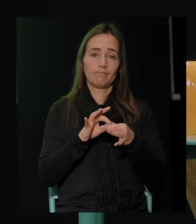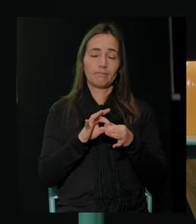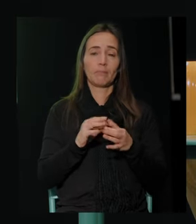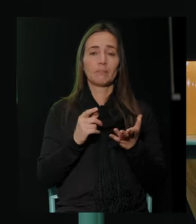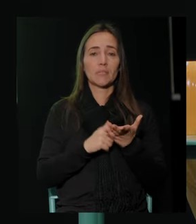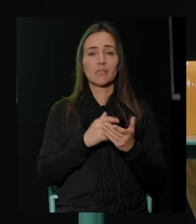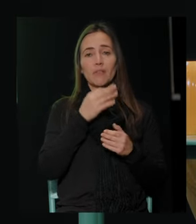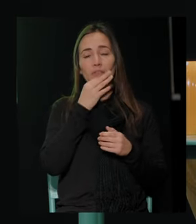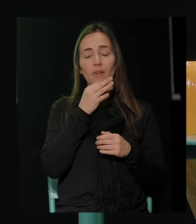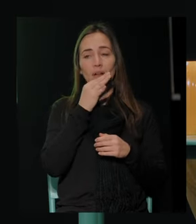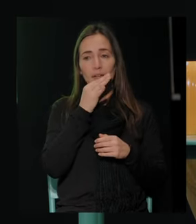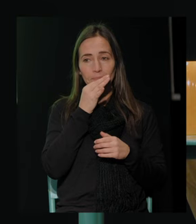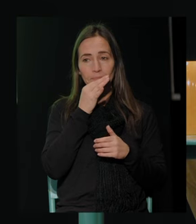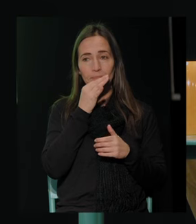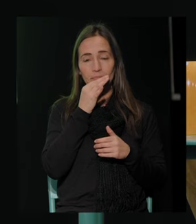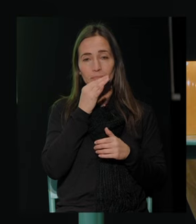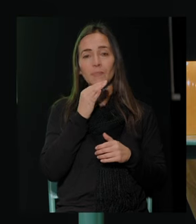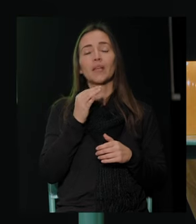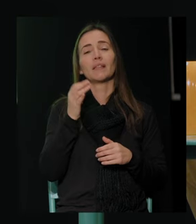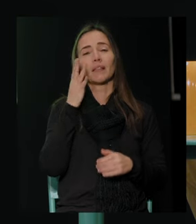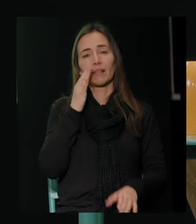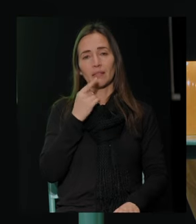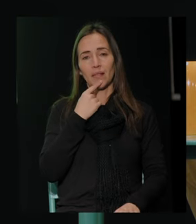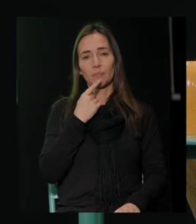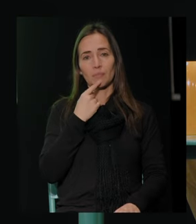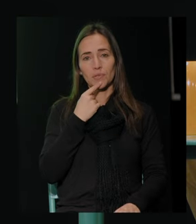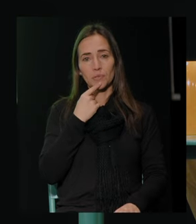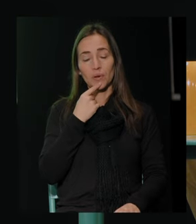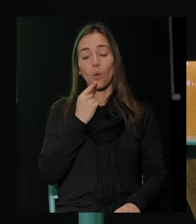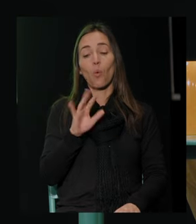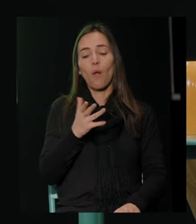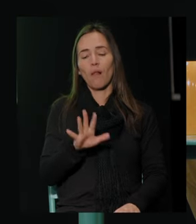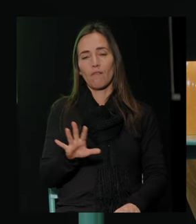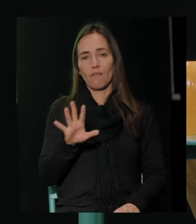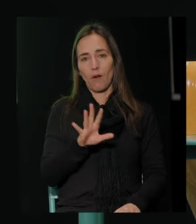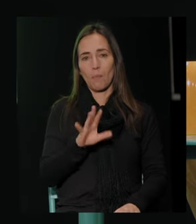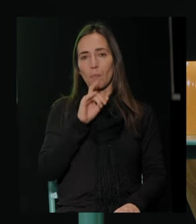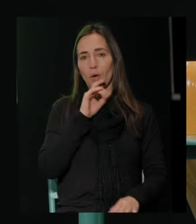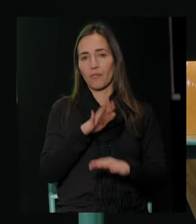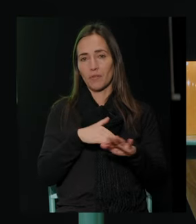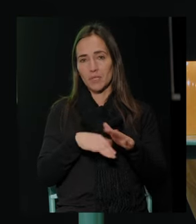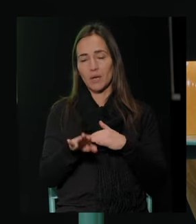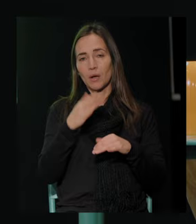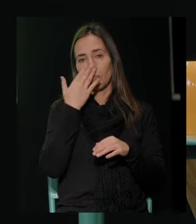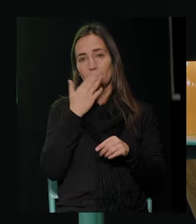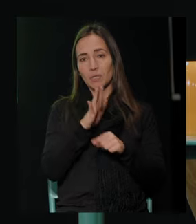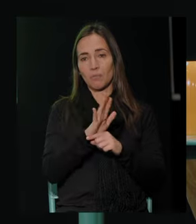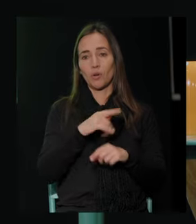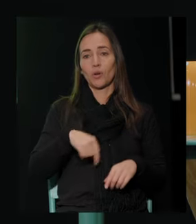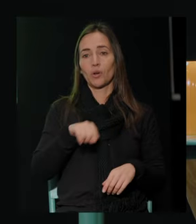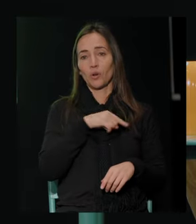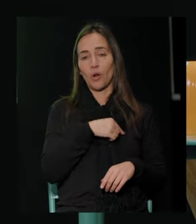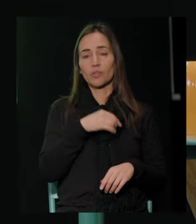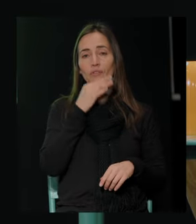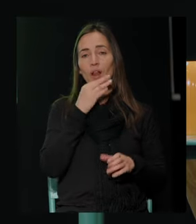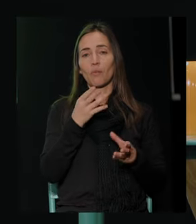falar da segregação, mas tentar perceber que processos é que podem ser integrados. Por exemplo, estamos ainda a